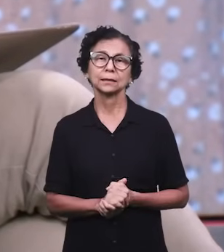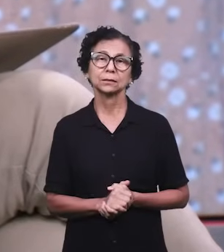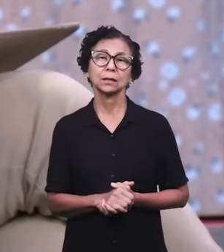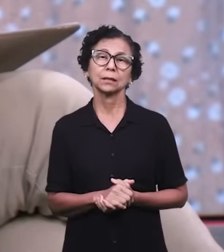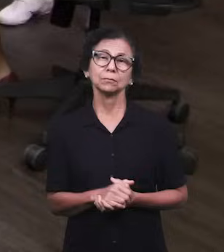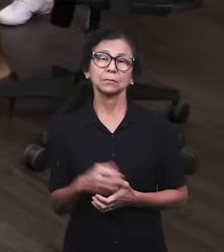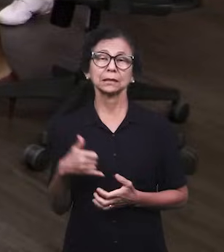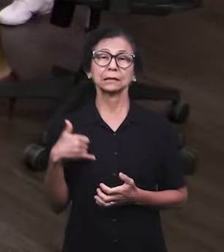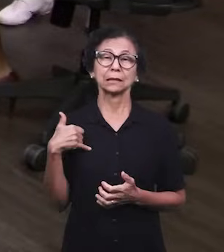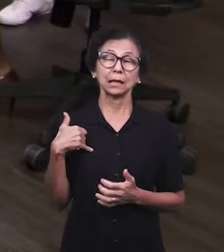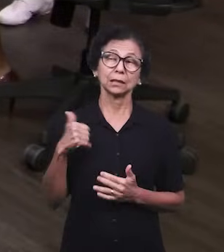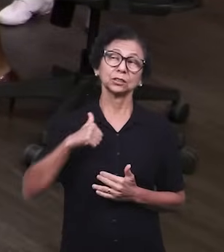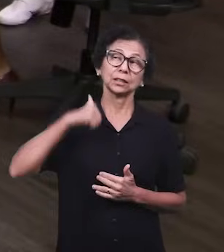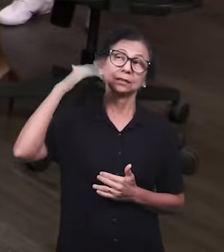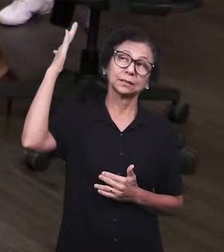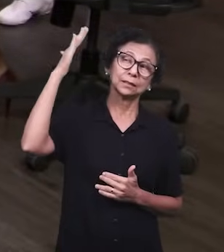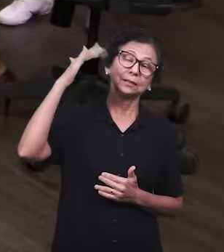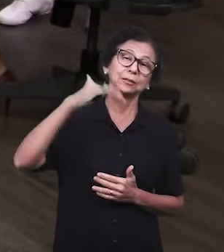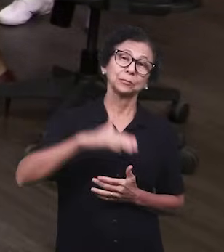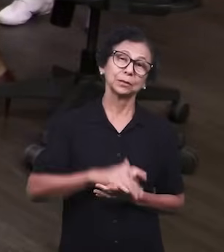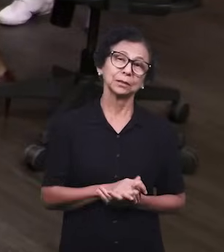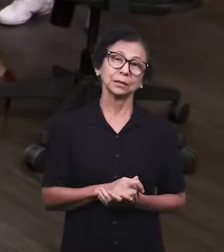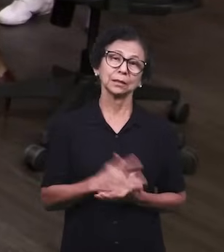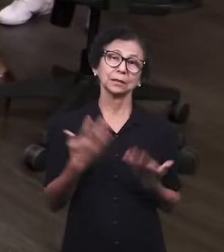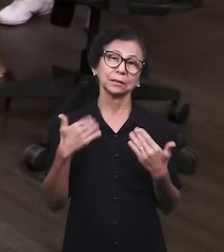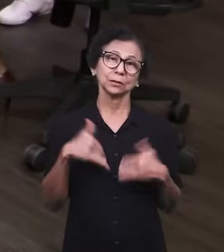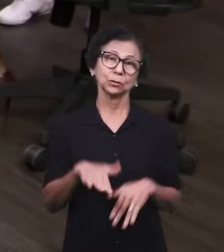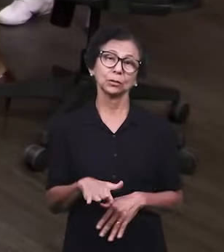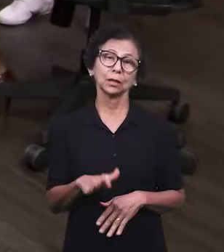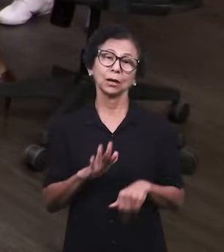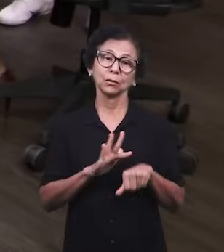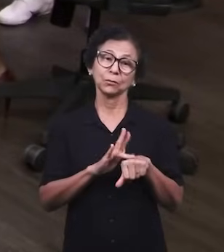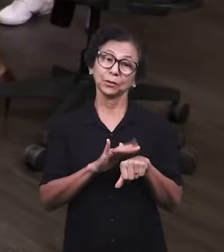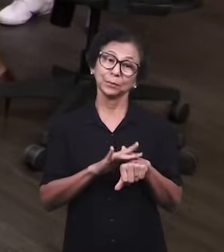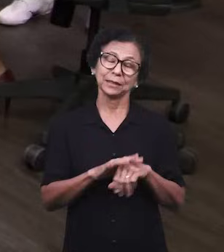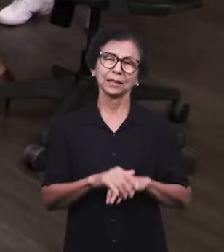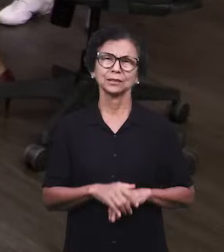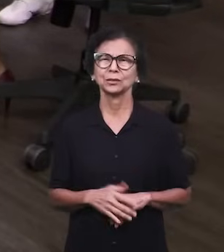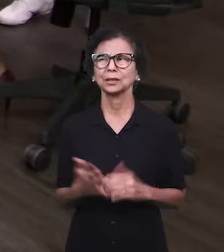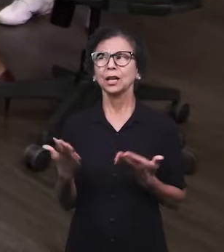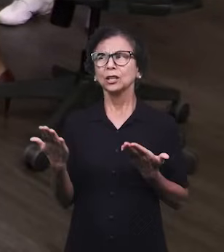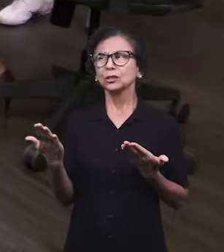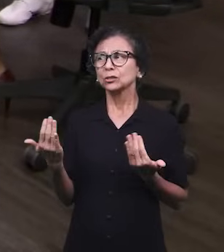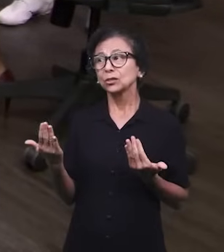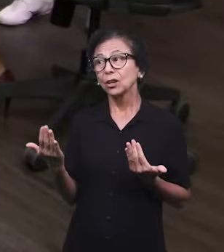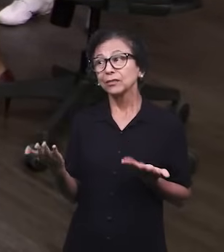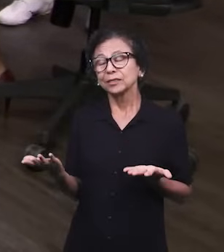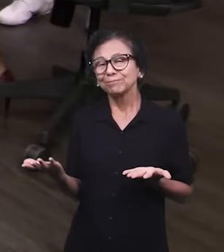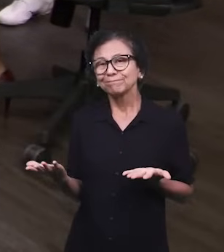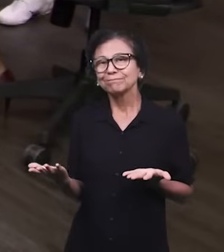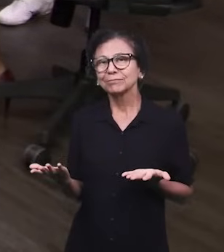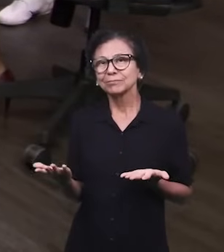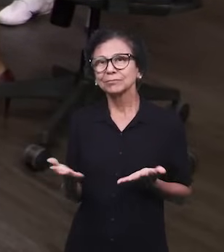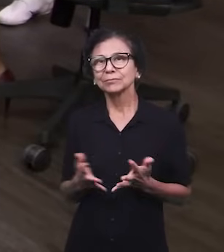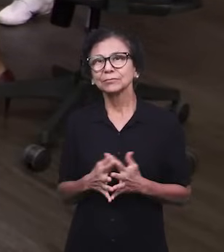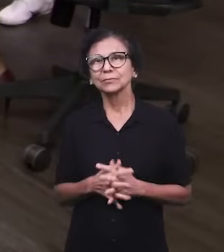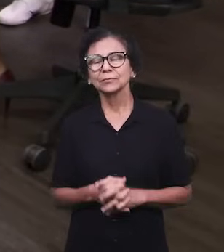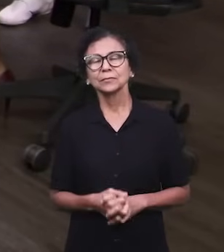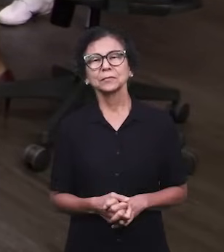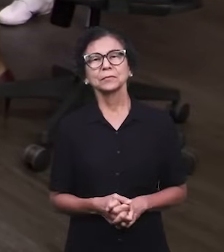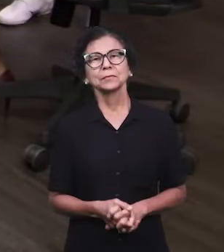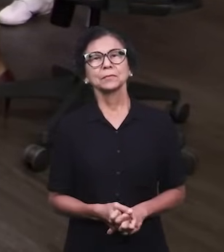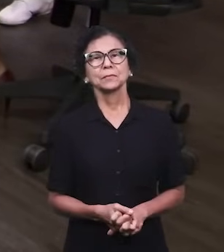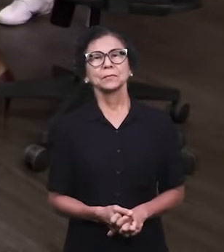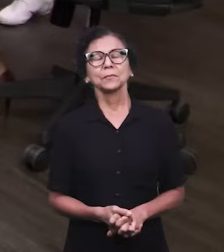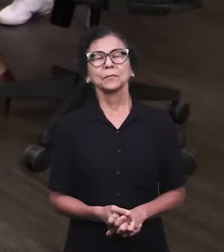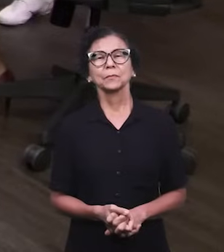o jovem também enfrenta esse tipo de luta, né? Ninguém escapa, né? Mas o que é notável na experiência da